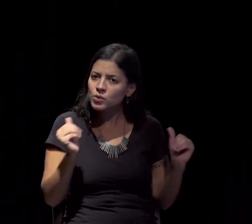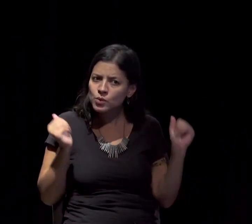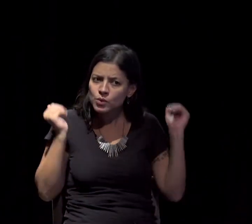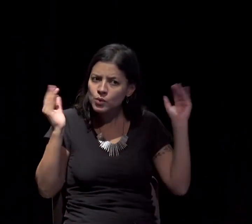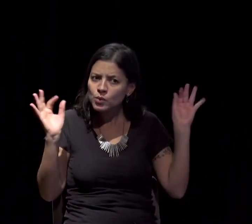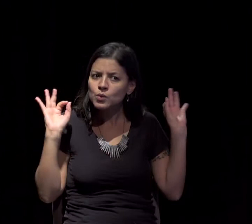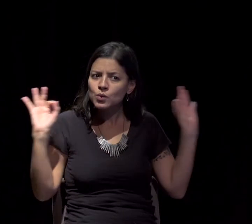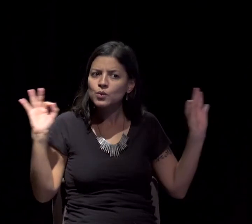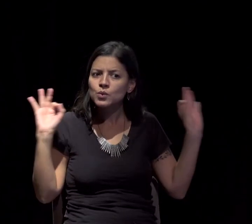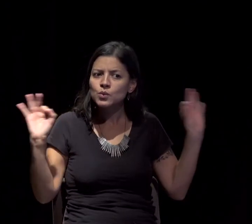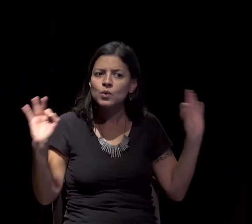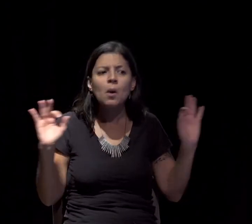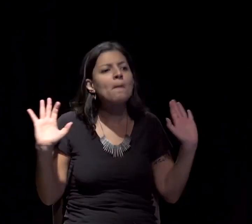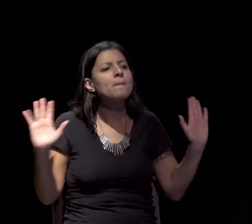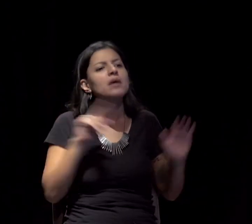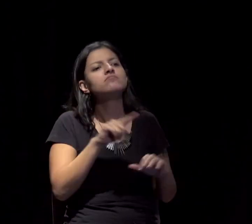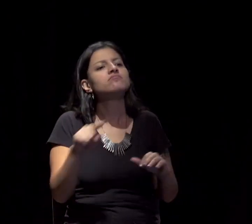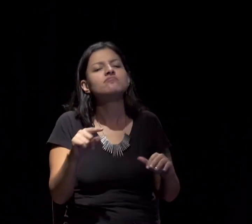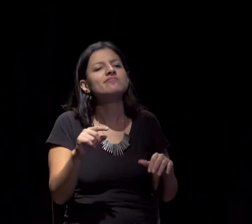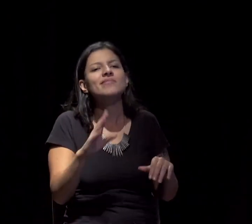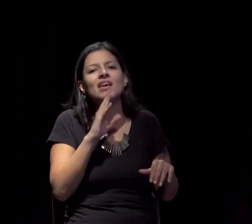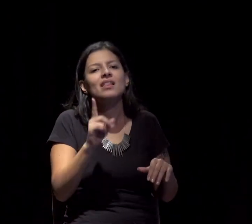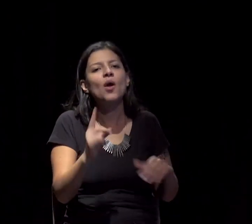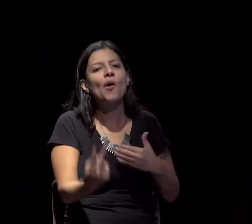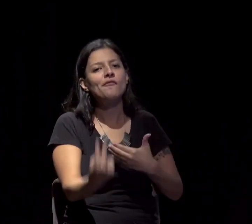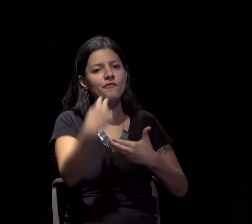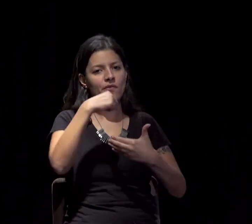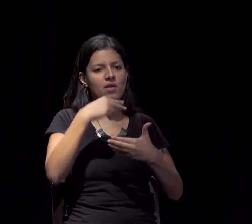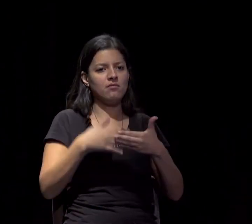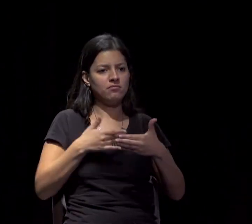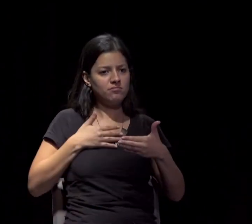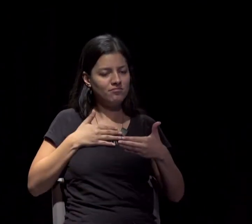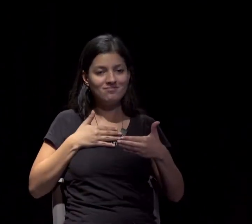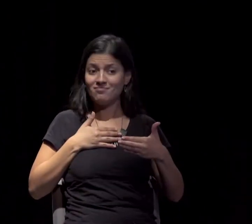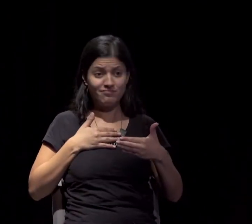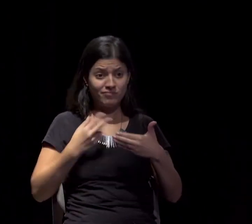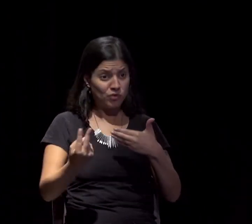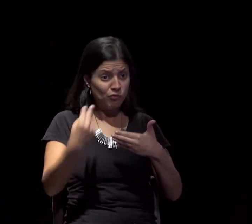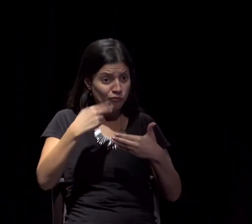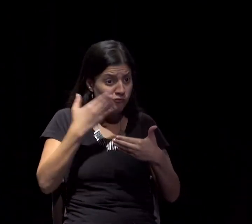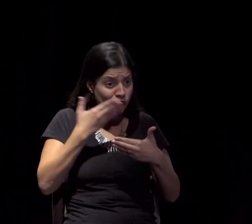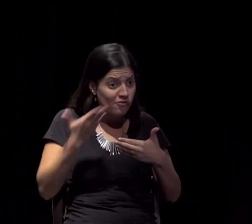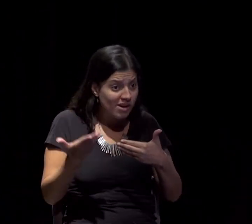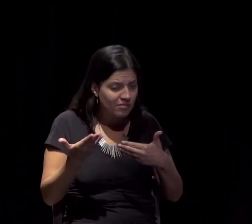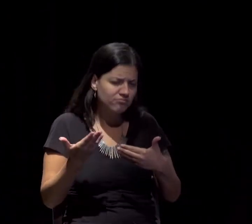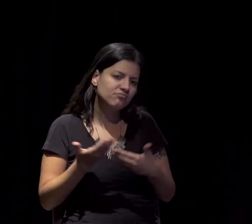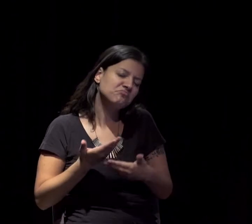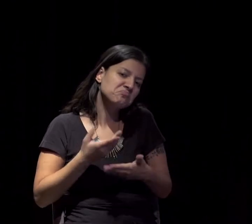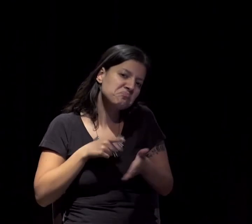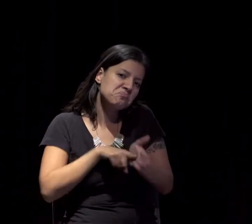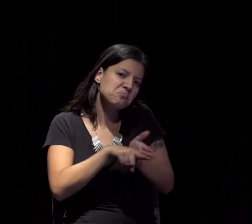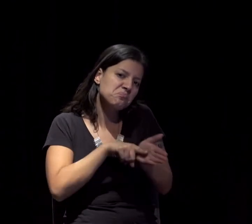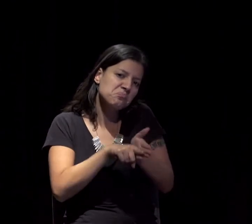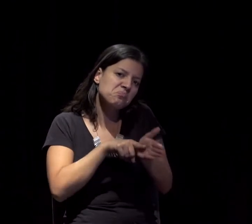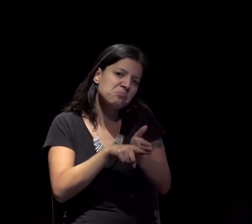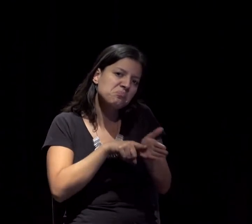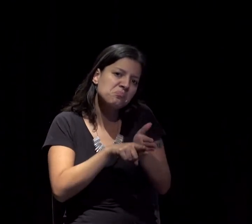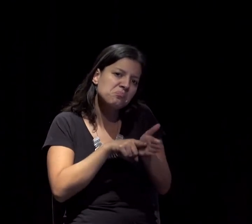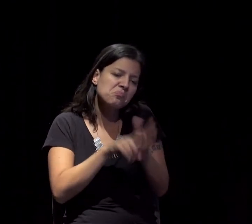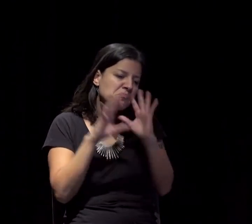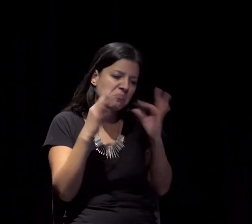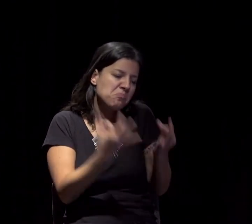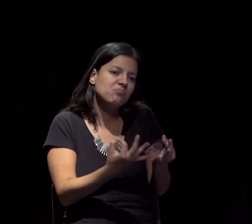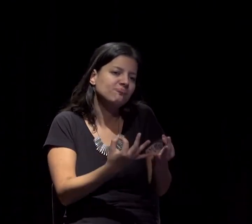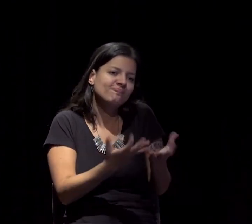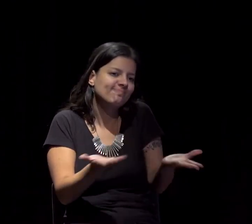dificuldade de acesso a esse suporte interno de sua estruturação, ela tem despertado pouca atenção de pesquisadores,